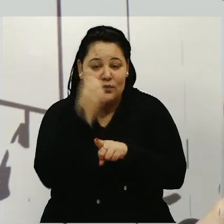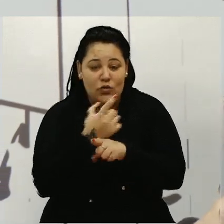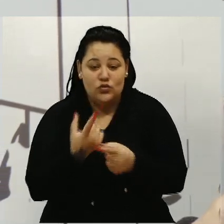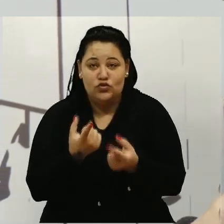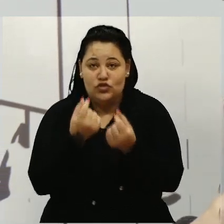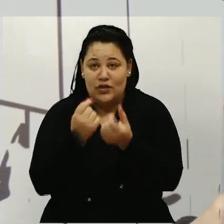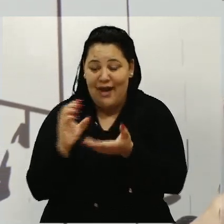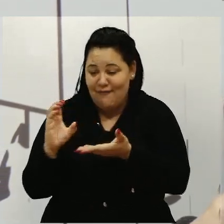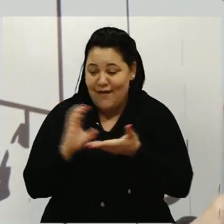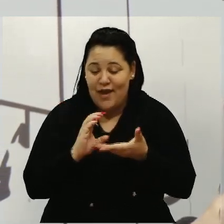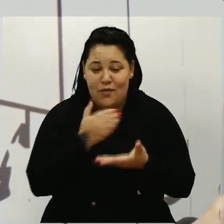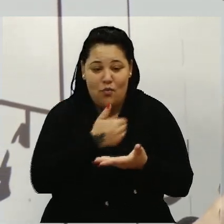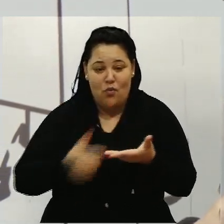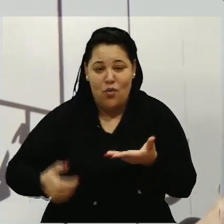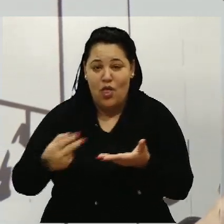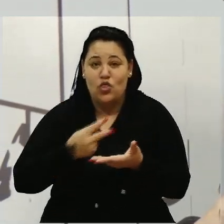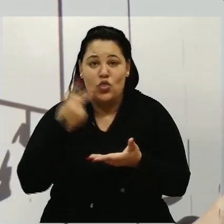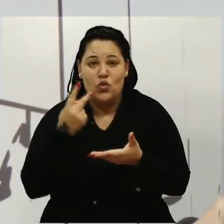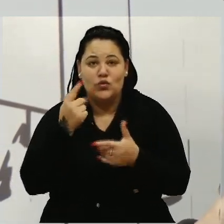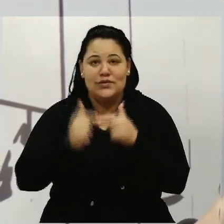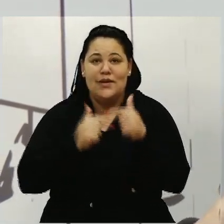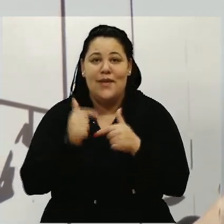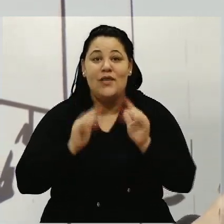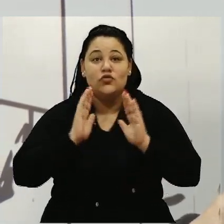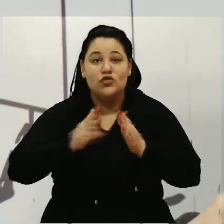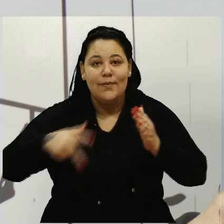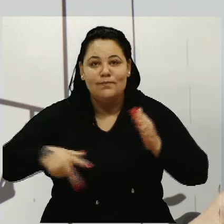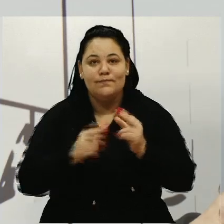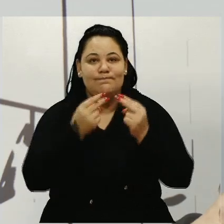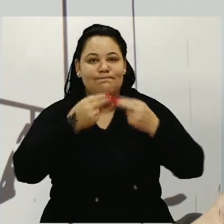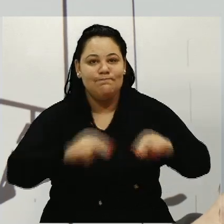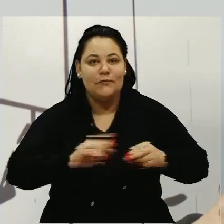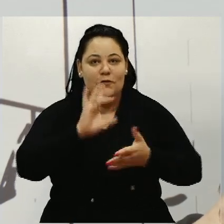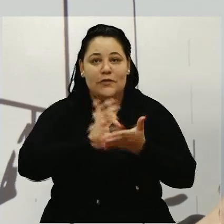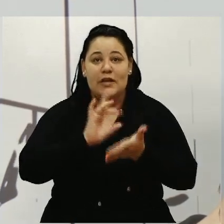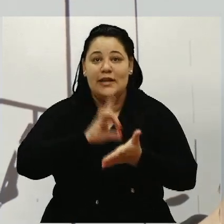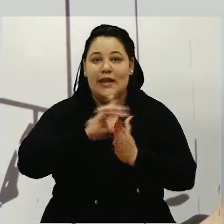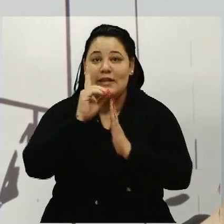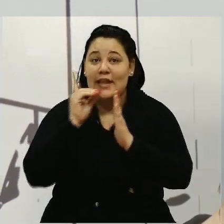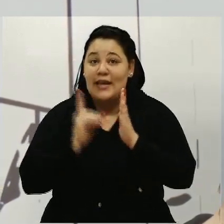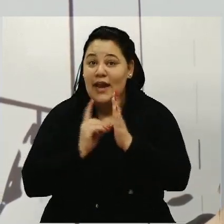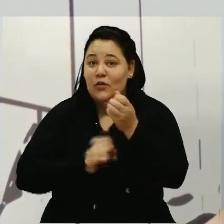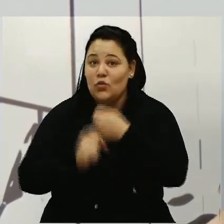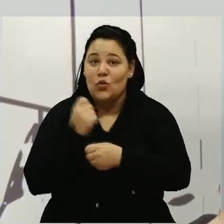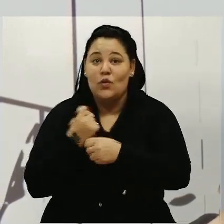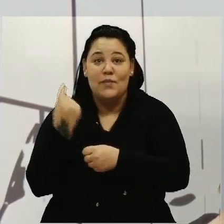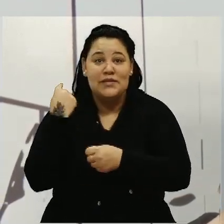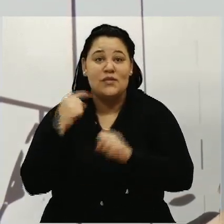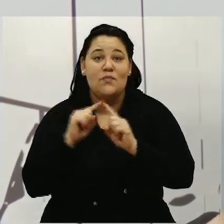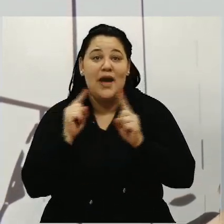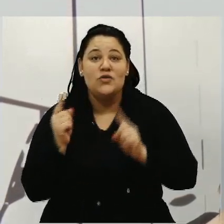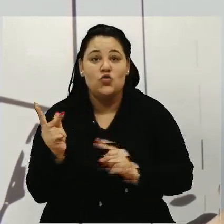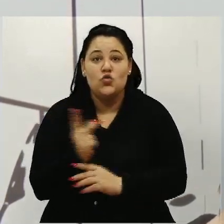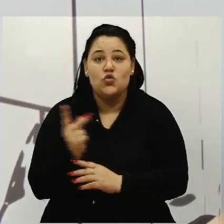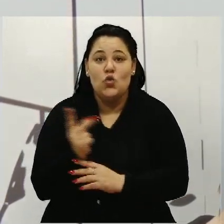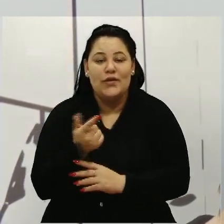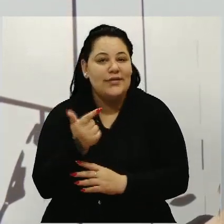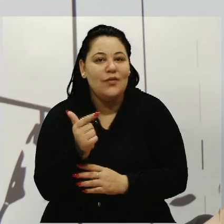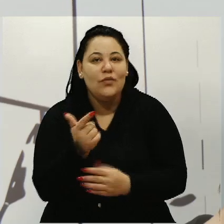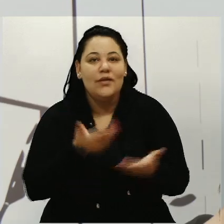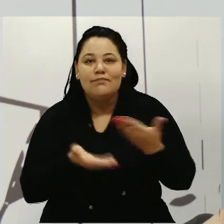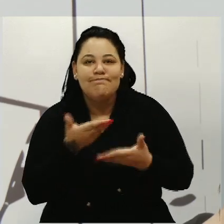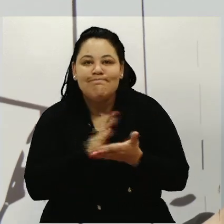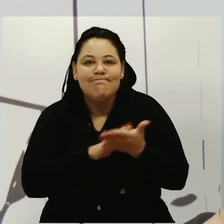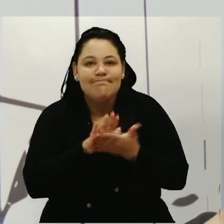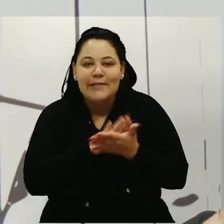público. E foram 2 serviços que foram inaugurados, eles têm decreto do ano passado, porém, ambos estão sem atendimento.